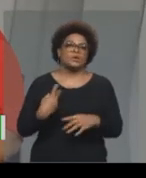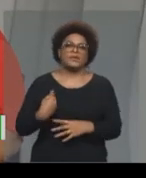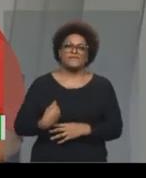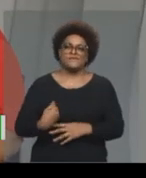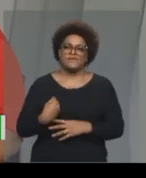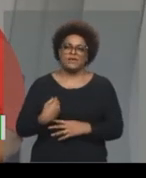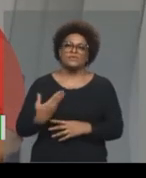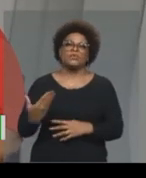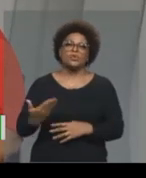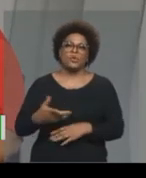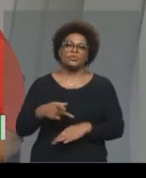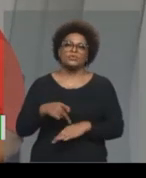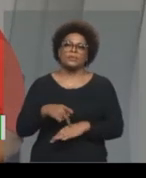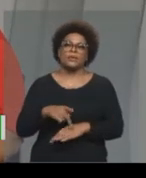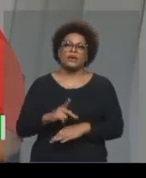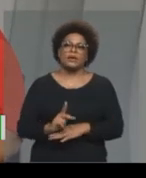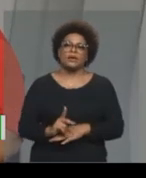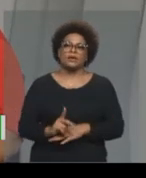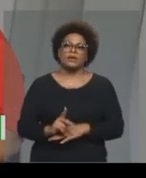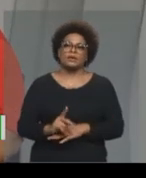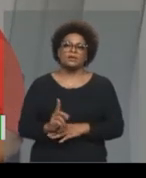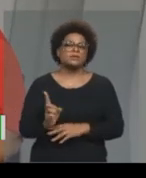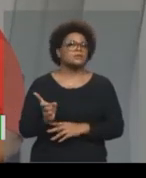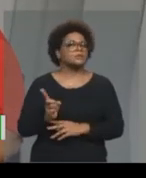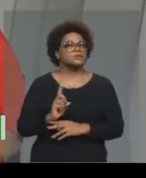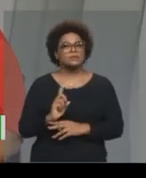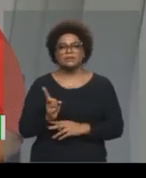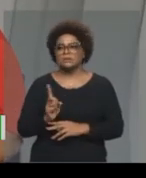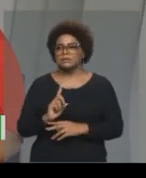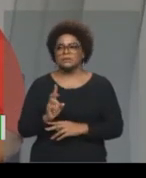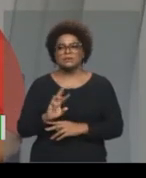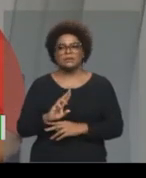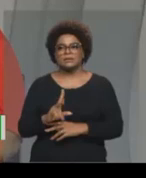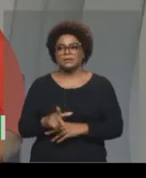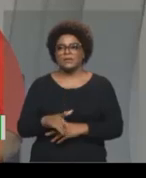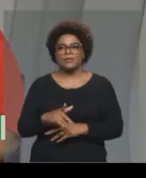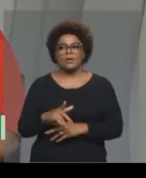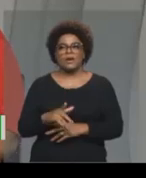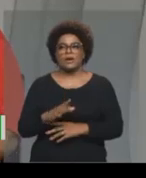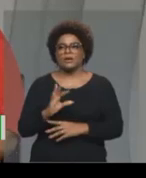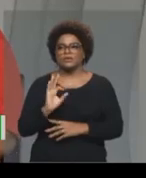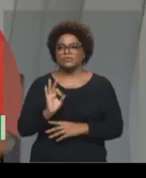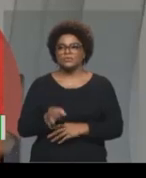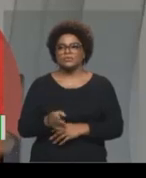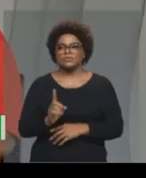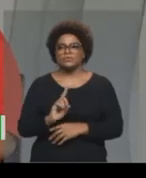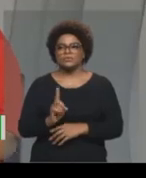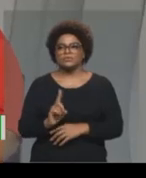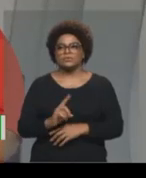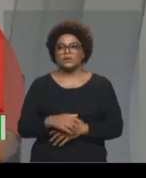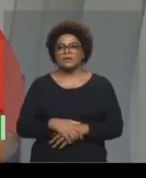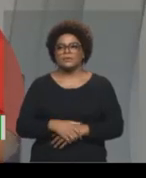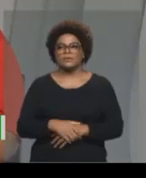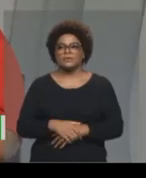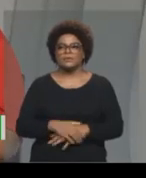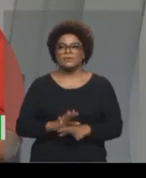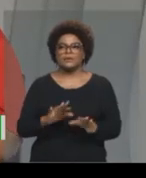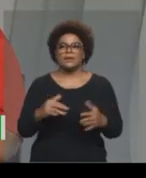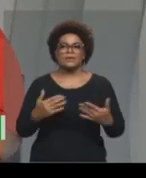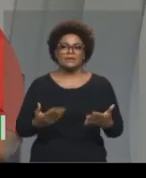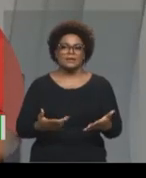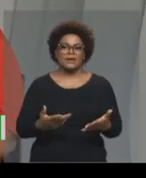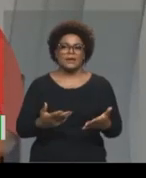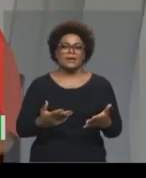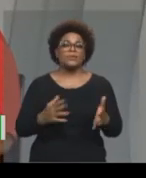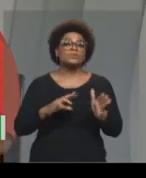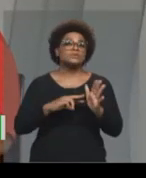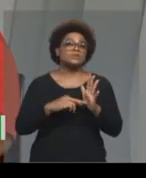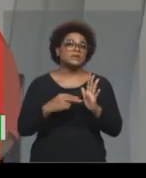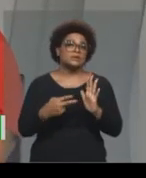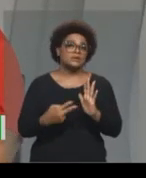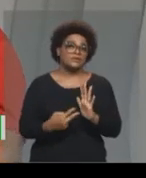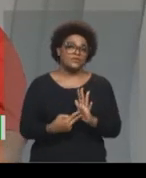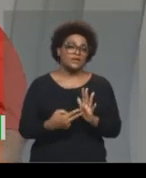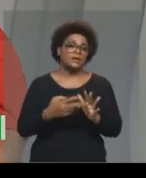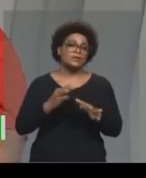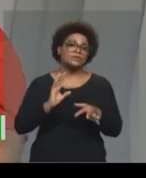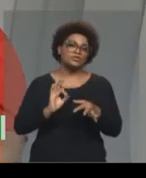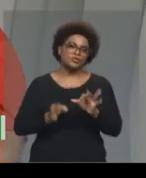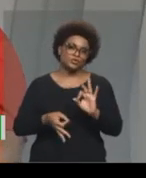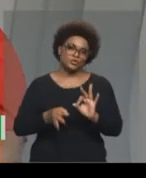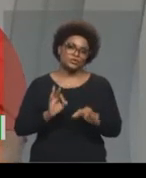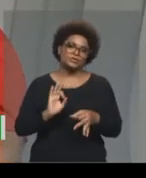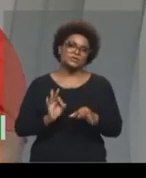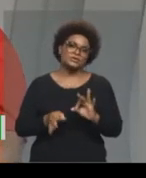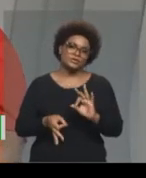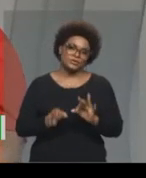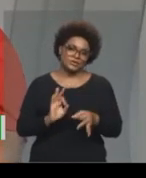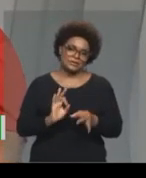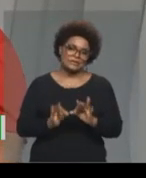país também, this is not fair, não é justo. Então, fairness vem dessa palavra, dessa partícula fair, e